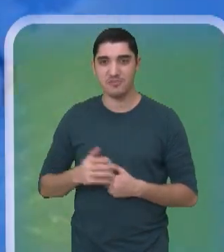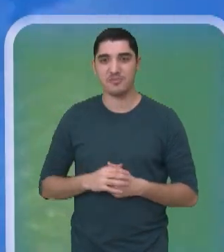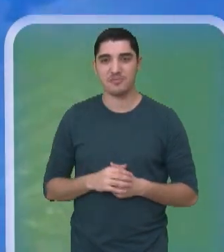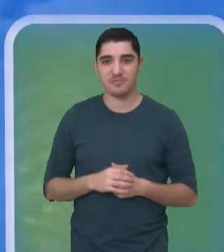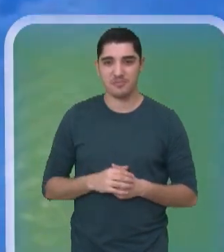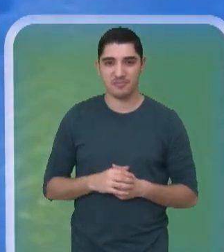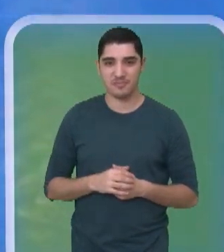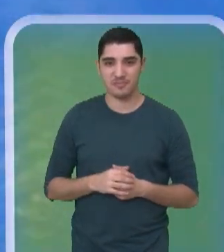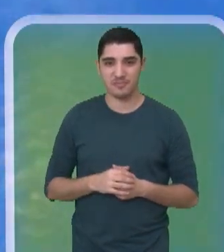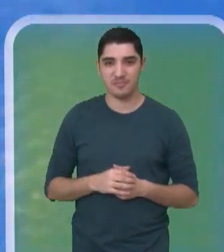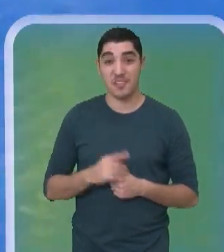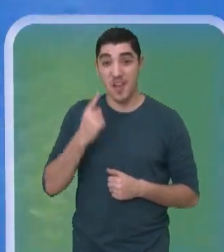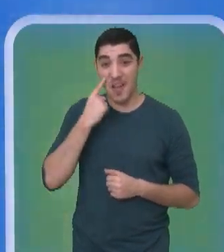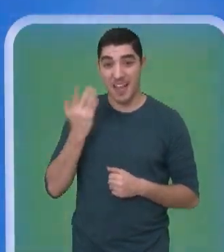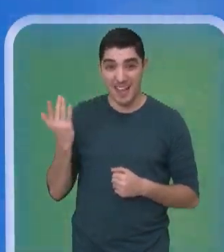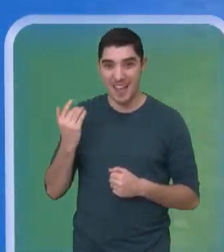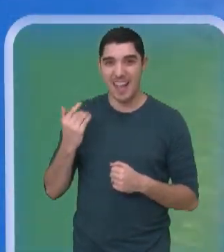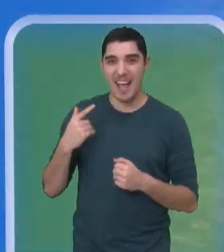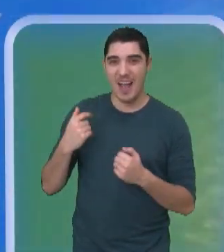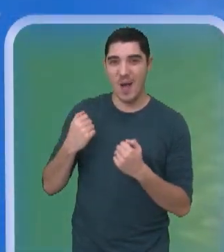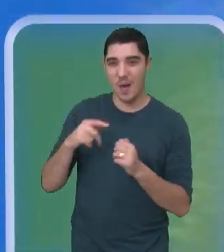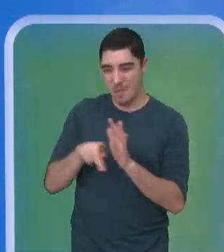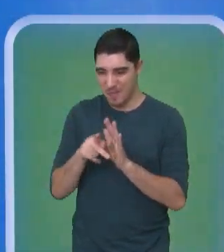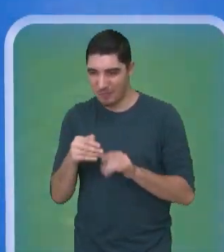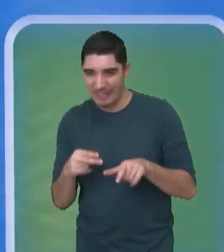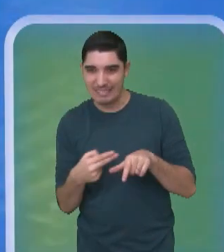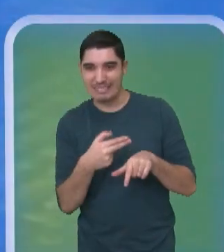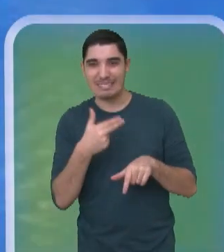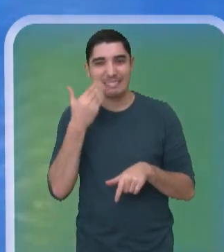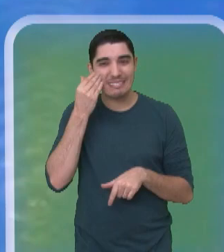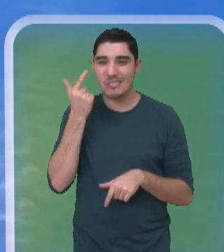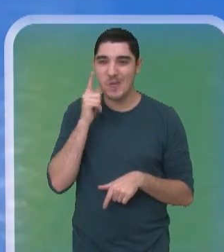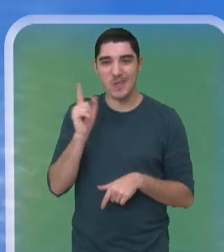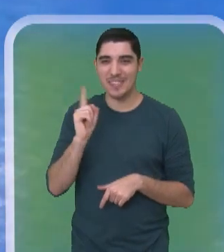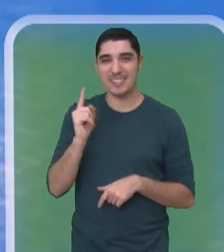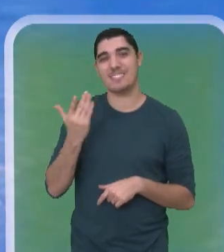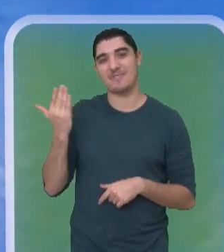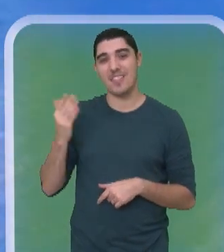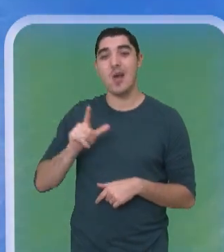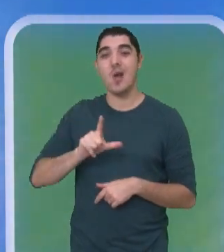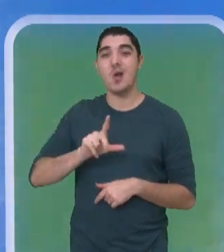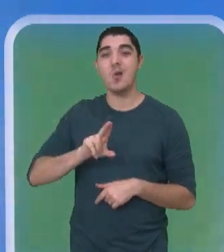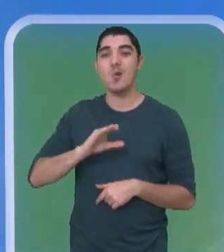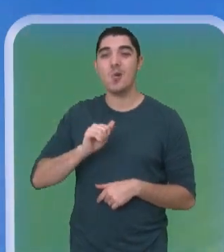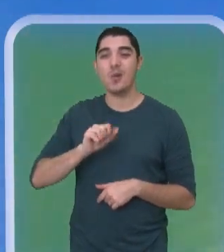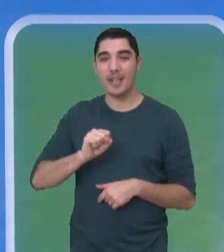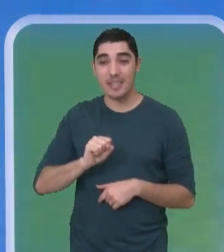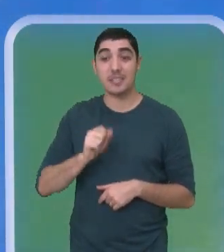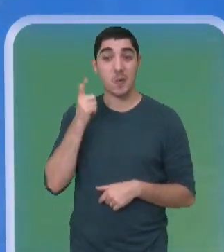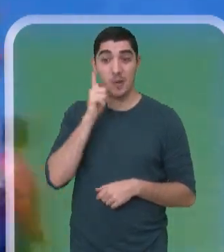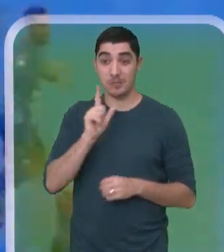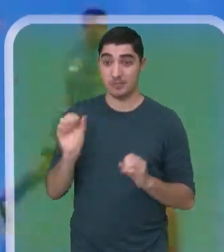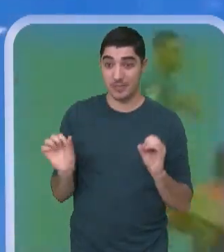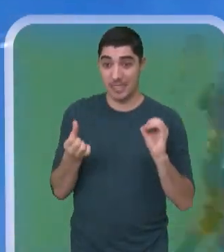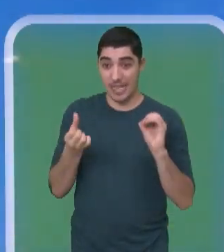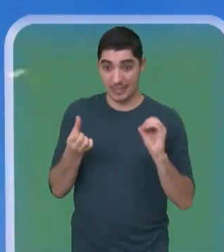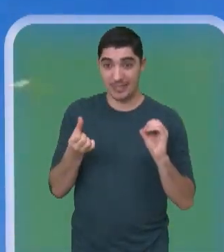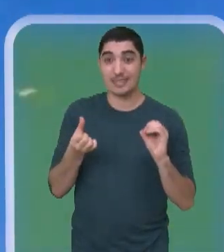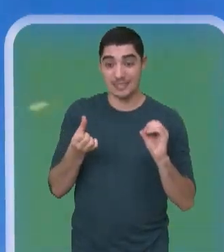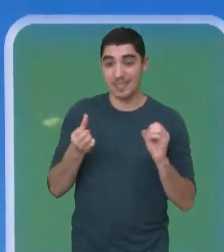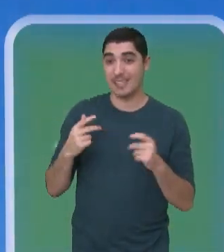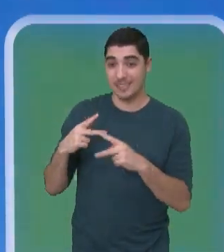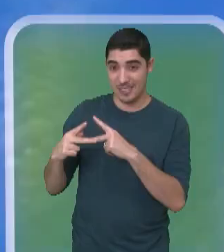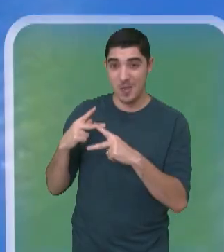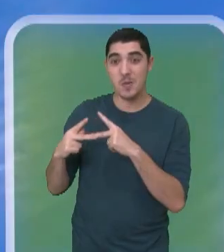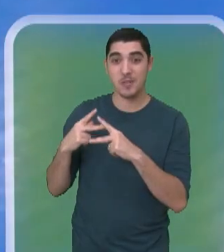dar o lance peixinho ali, ó, não deu muito certo, não, passe do Vandinho e o Luquinha, 6-0 para a equipe do São